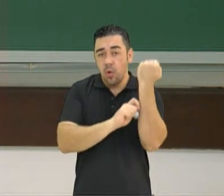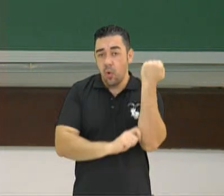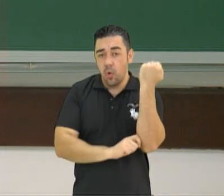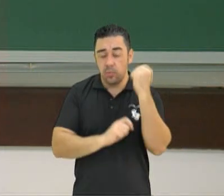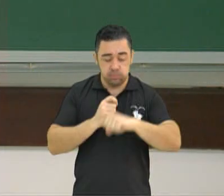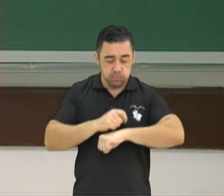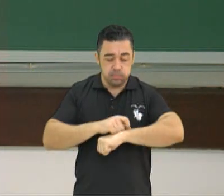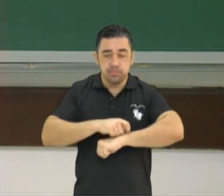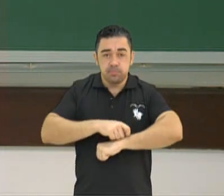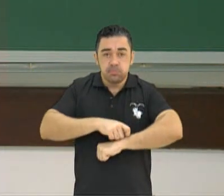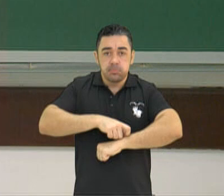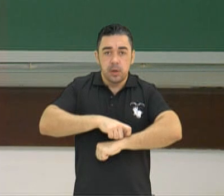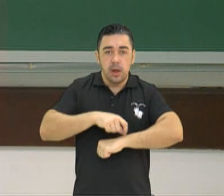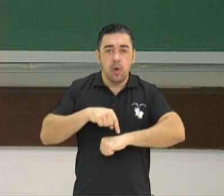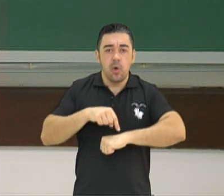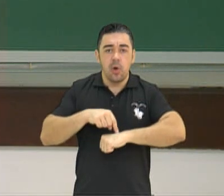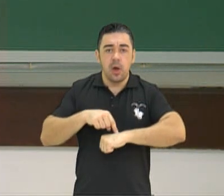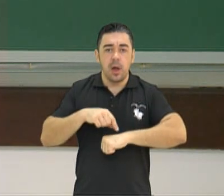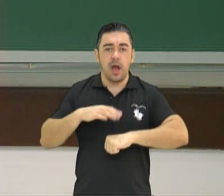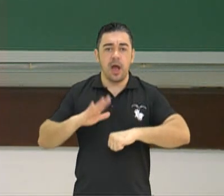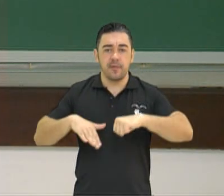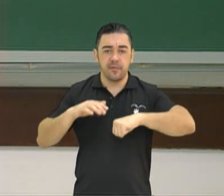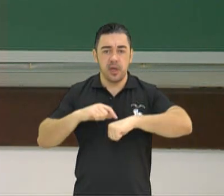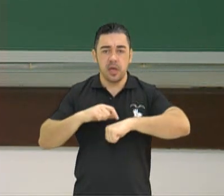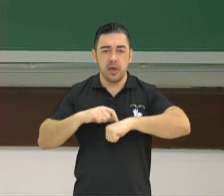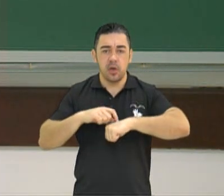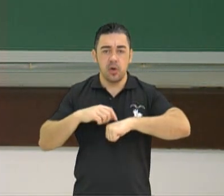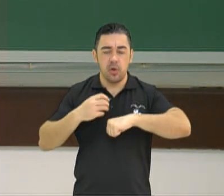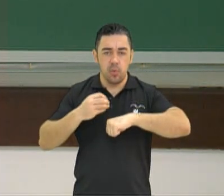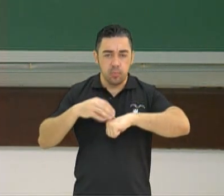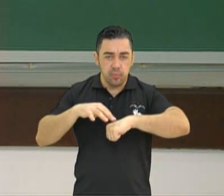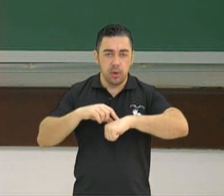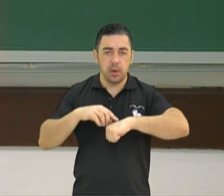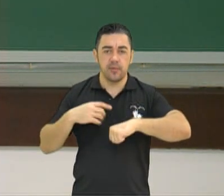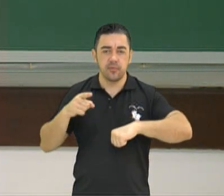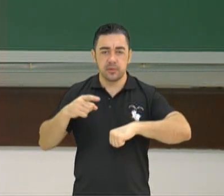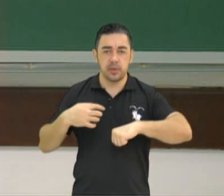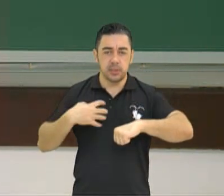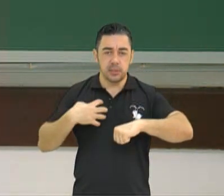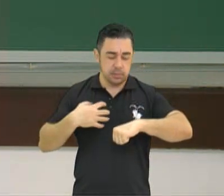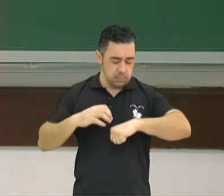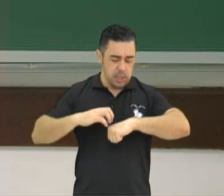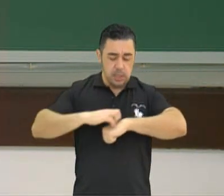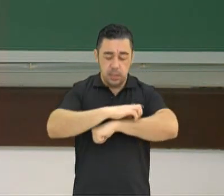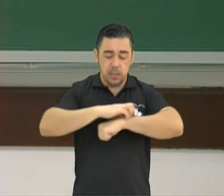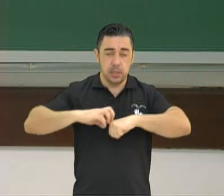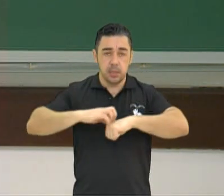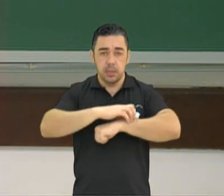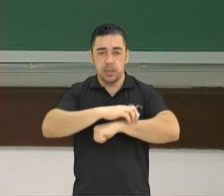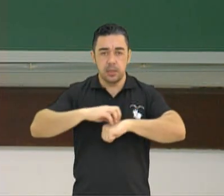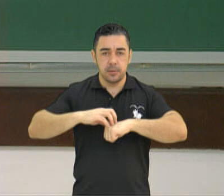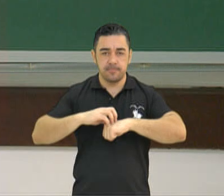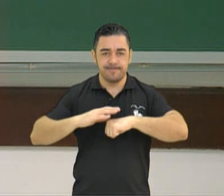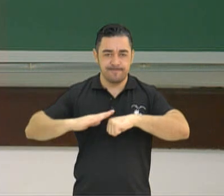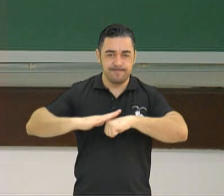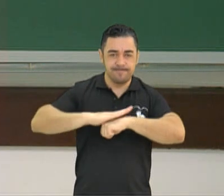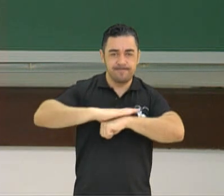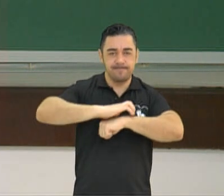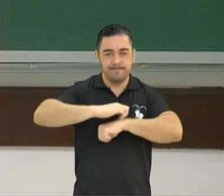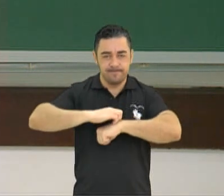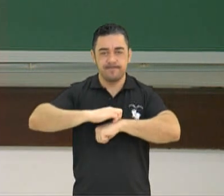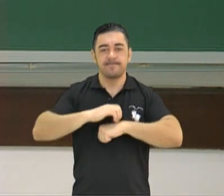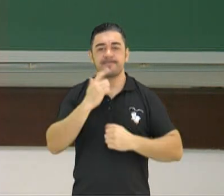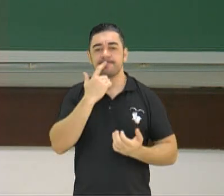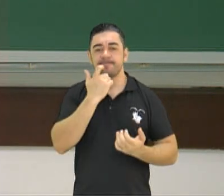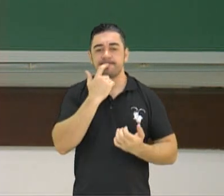mesmo. E nas fezes dela pode ter então os protozoários, que causam a doença de Chagas. Quando termina ali, ela sai e a